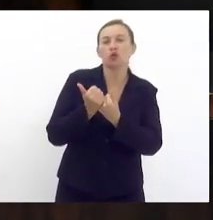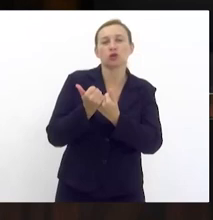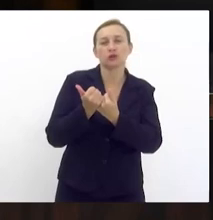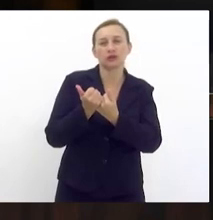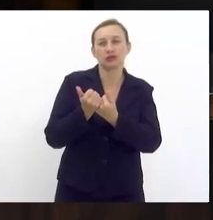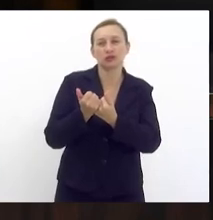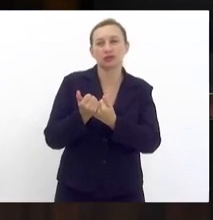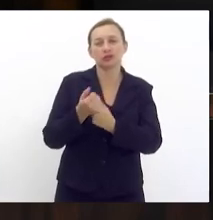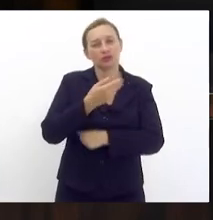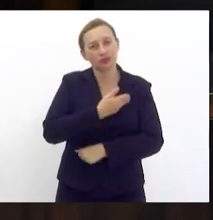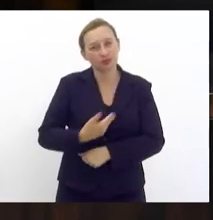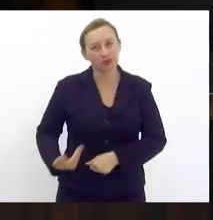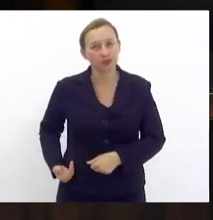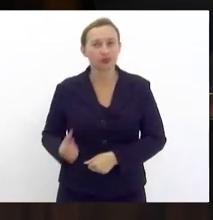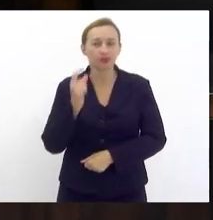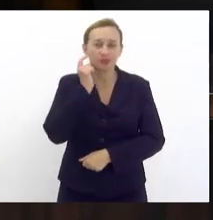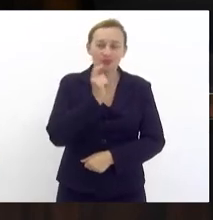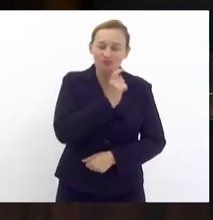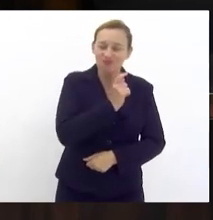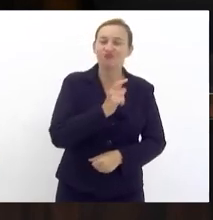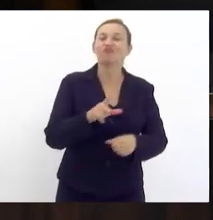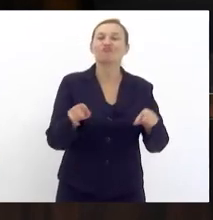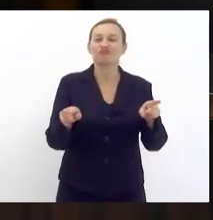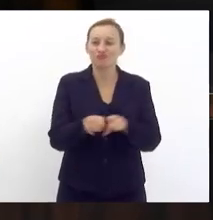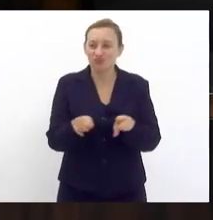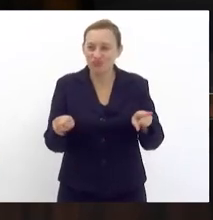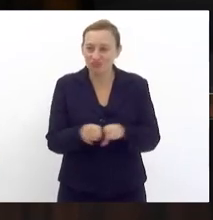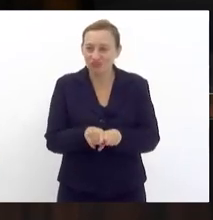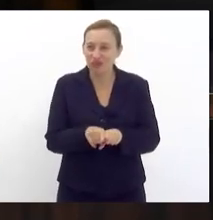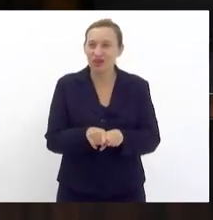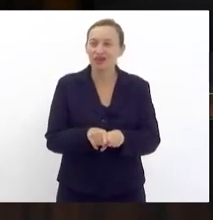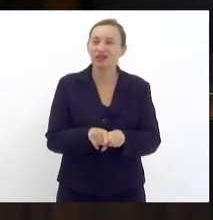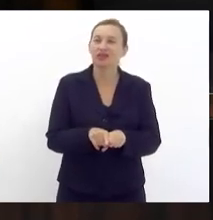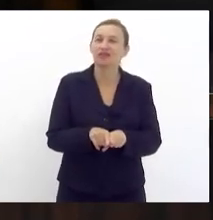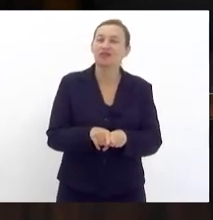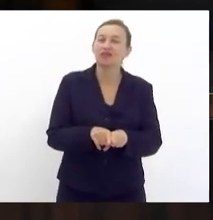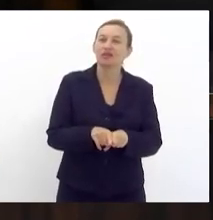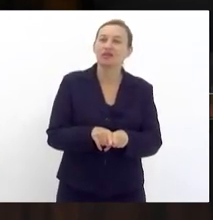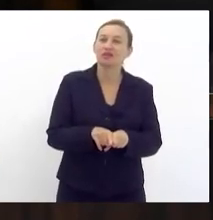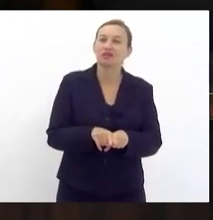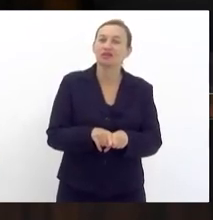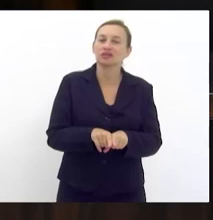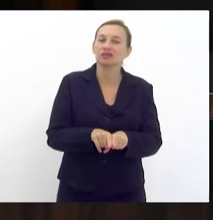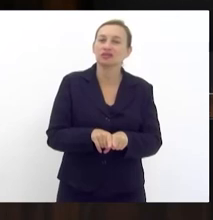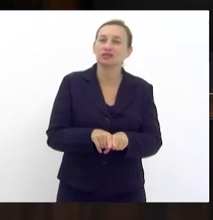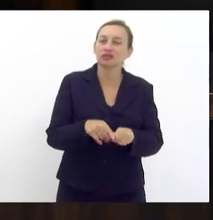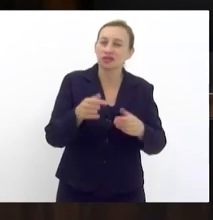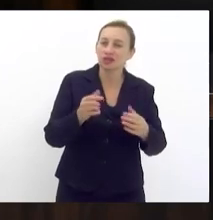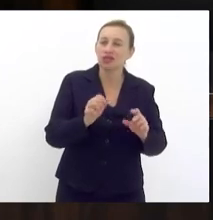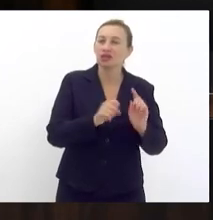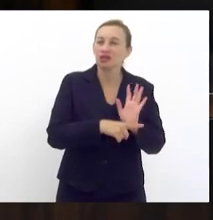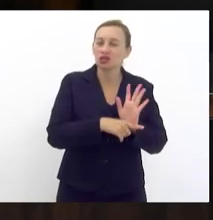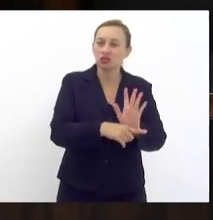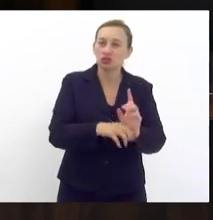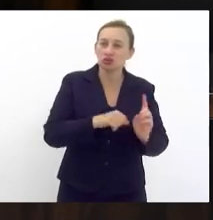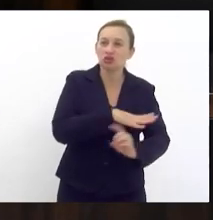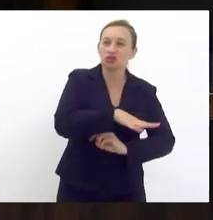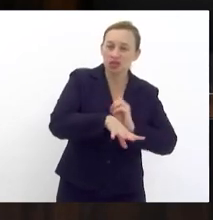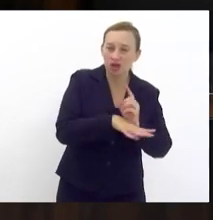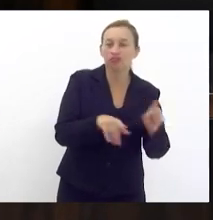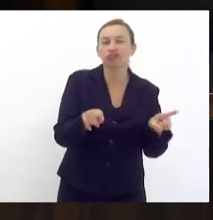o nosso governador também, Cláudio Castro, com a assistência, parte todinha, assistência social, dando apoio àquelas